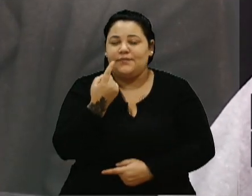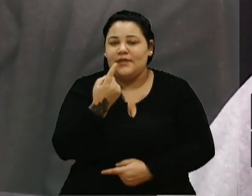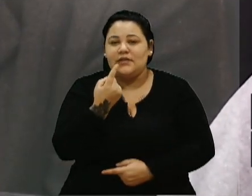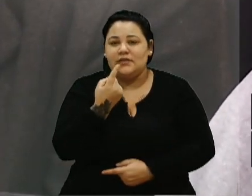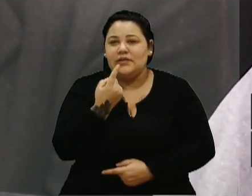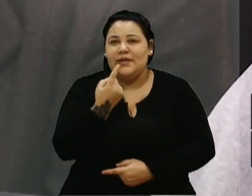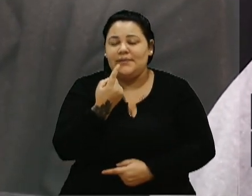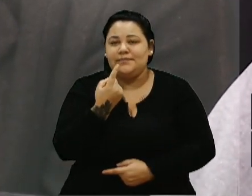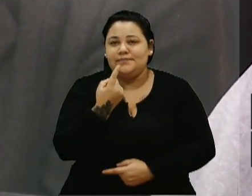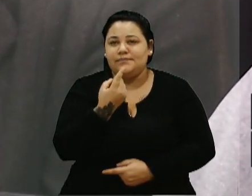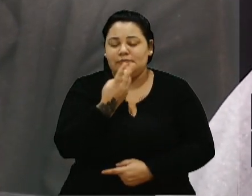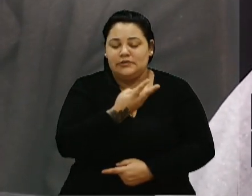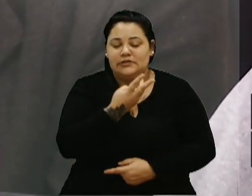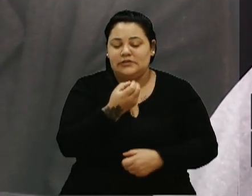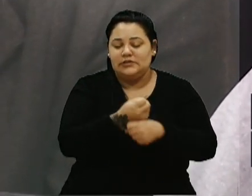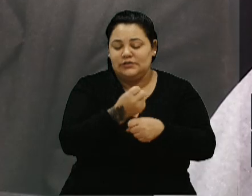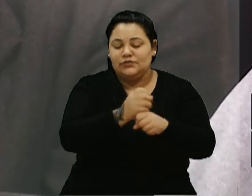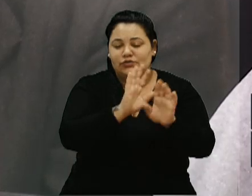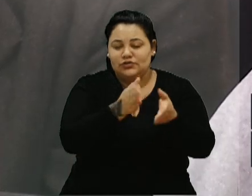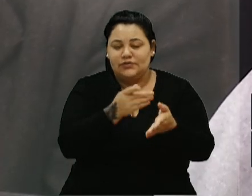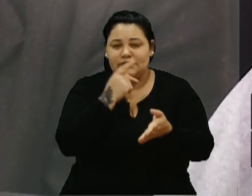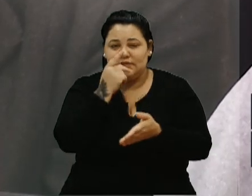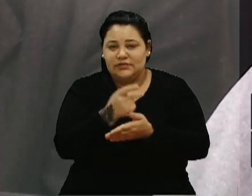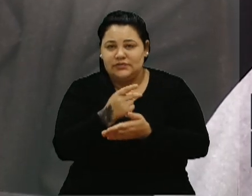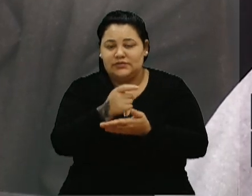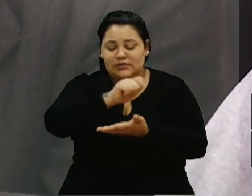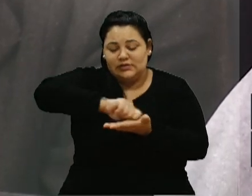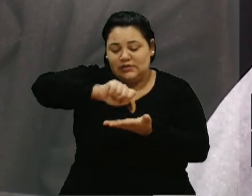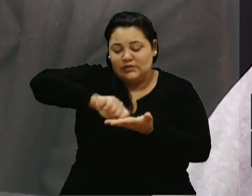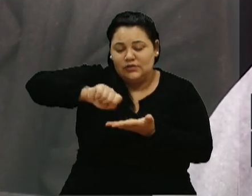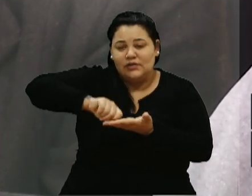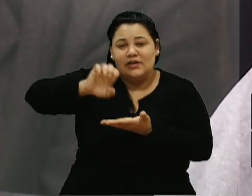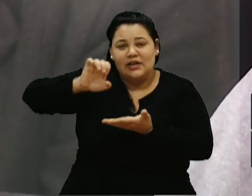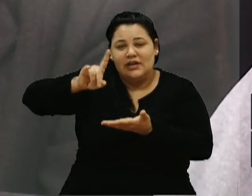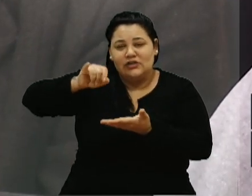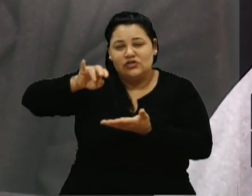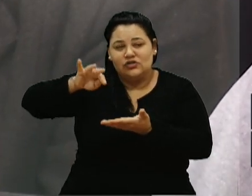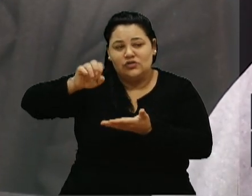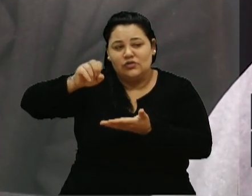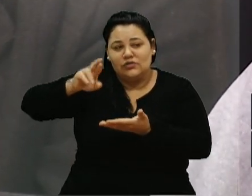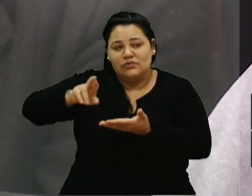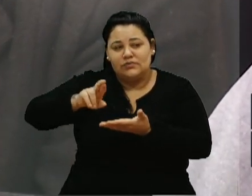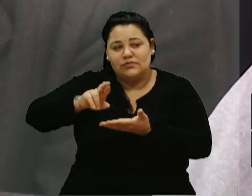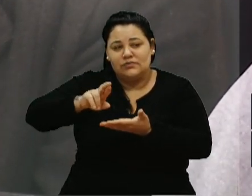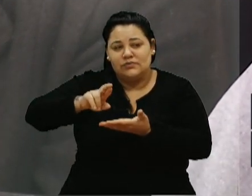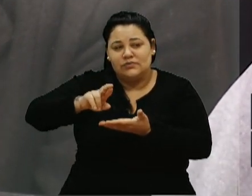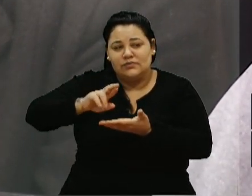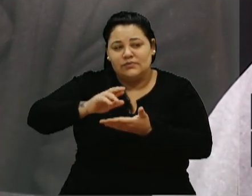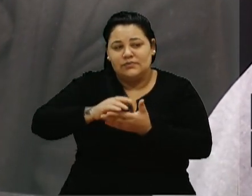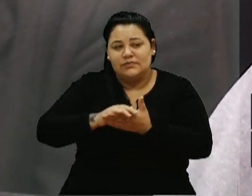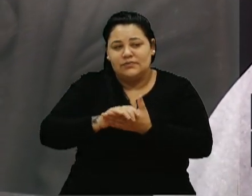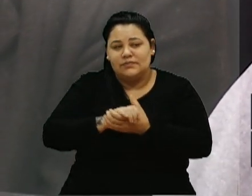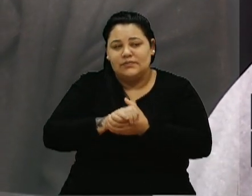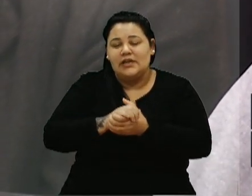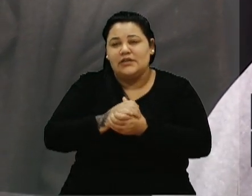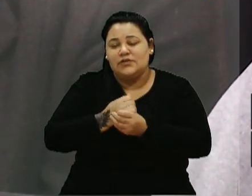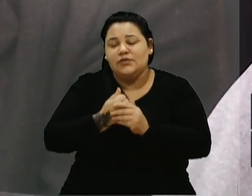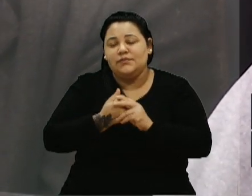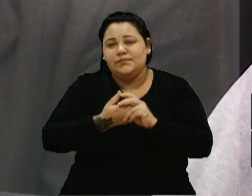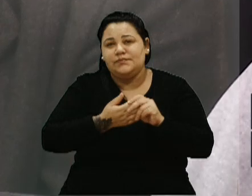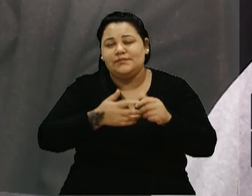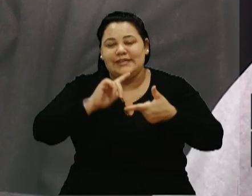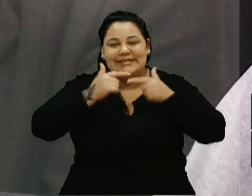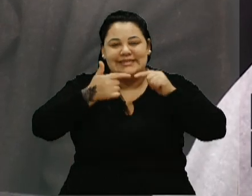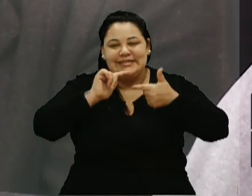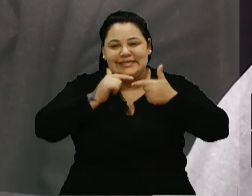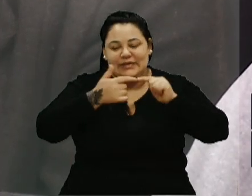Marta. Escritor e editor desde 1994, desde 2018 do Fórum